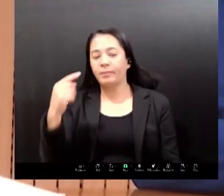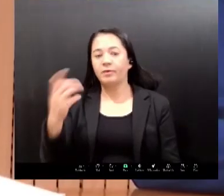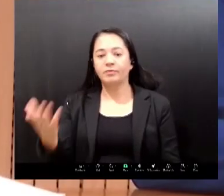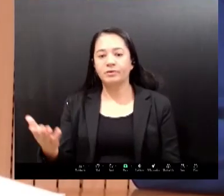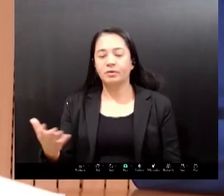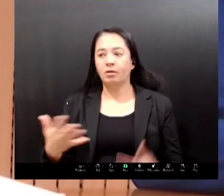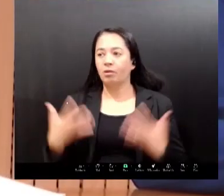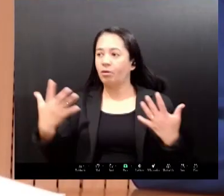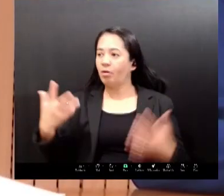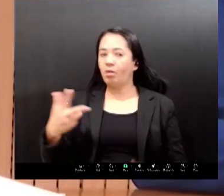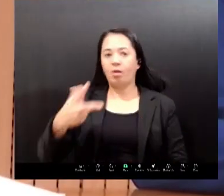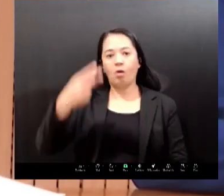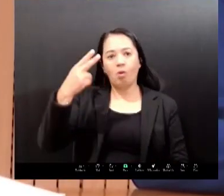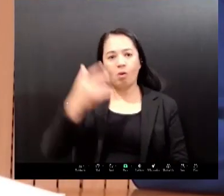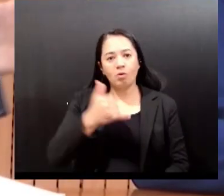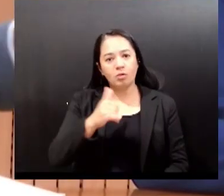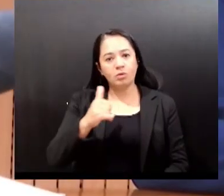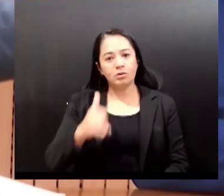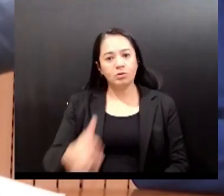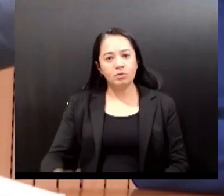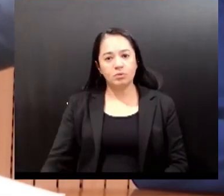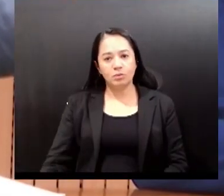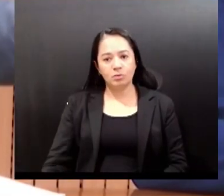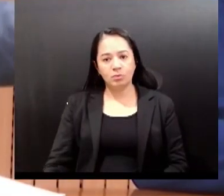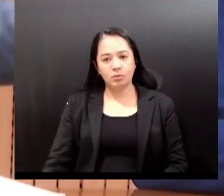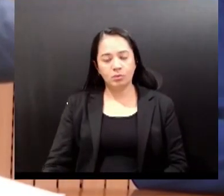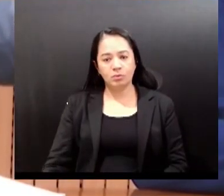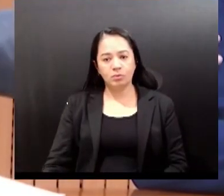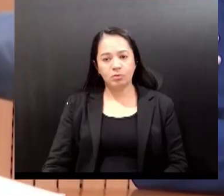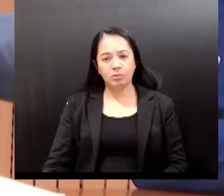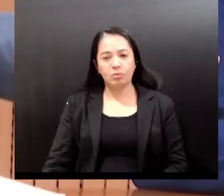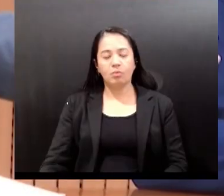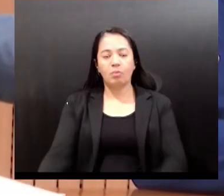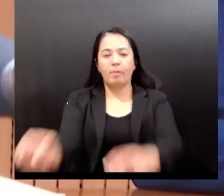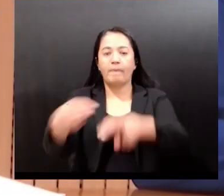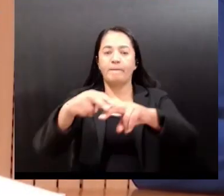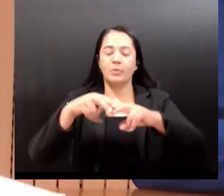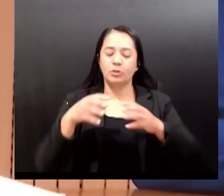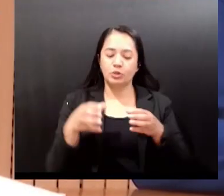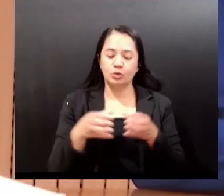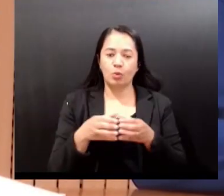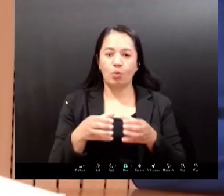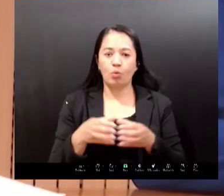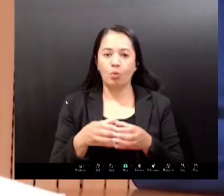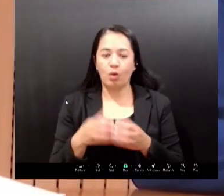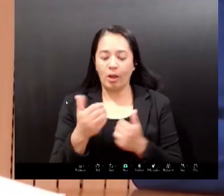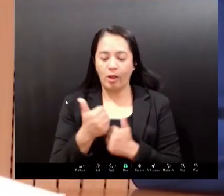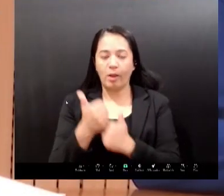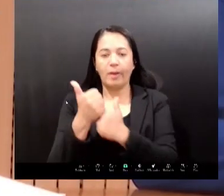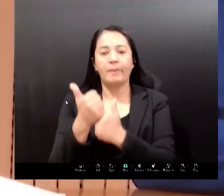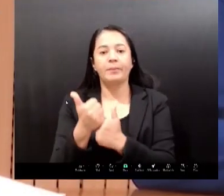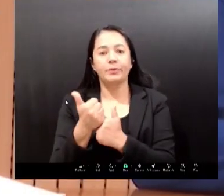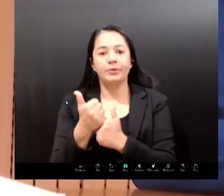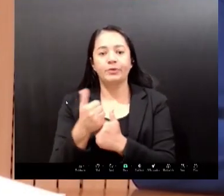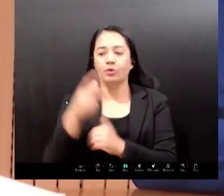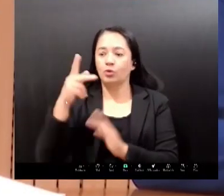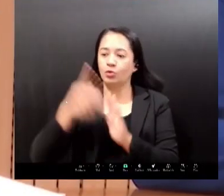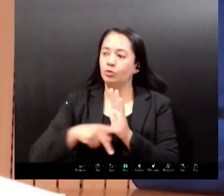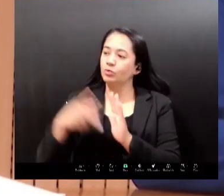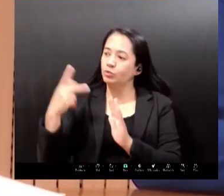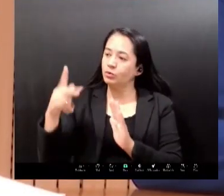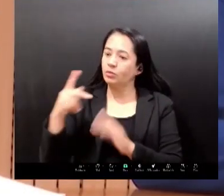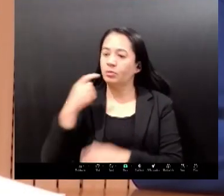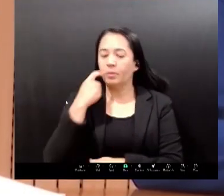de energia. Então, a comissão apoiou o seu projeto, vereador Carlinhos Camelot, e no